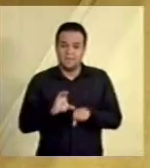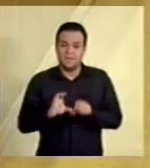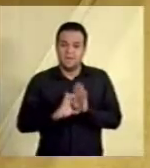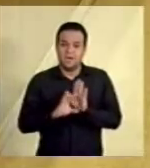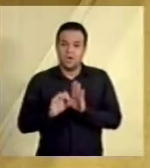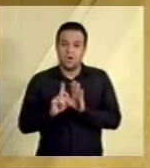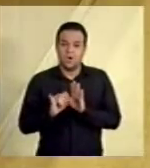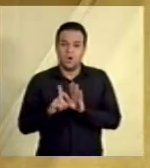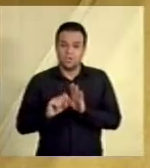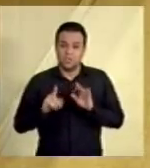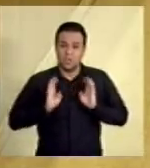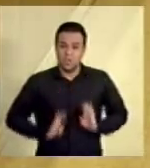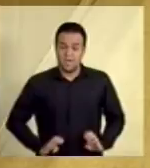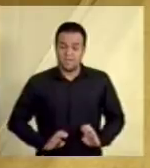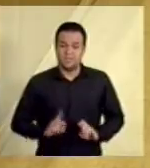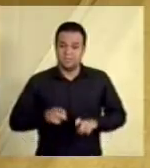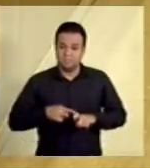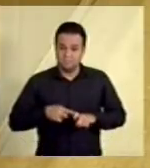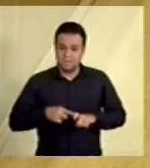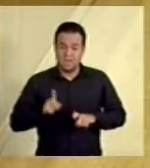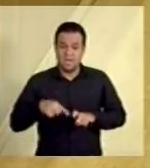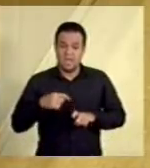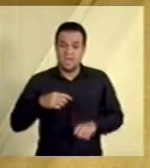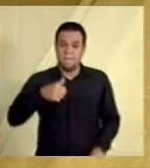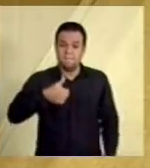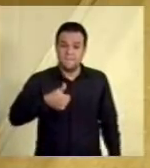de Ética Médica. Isso no ano de